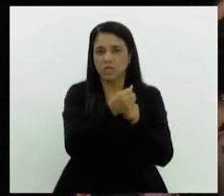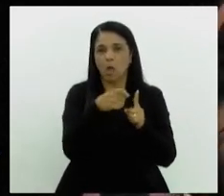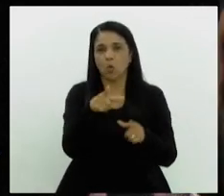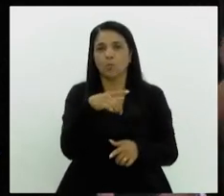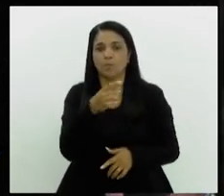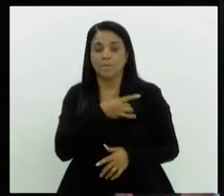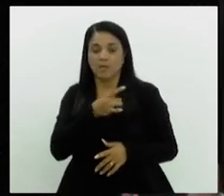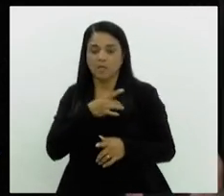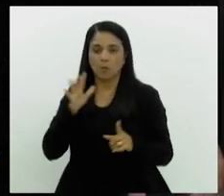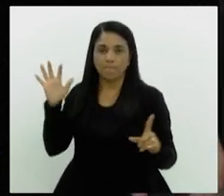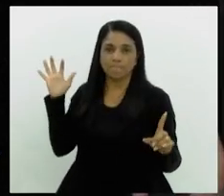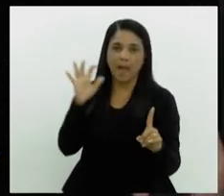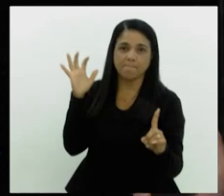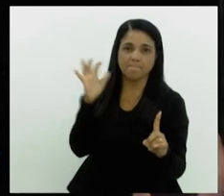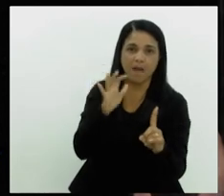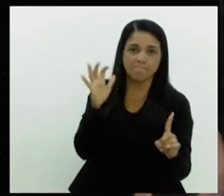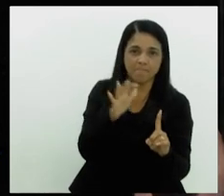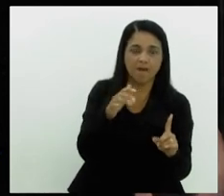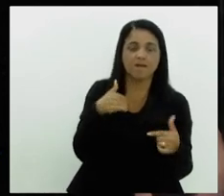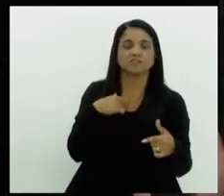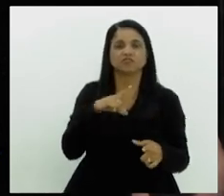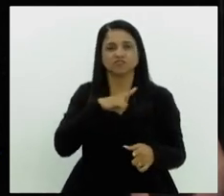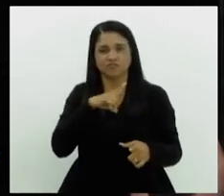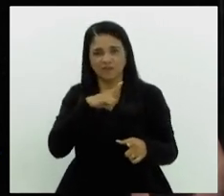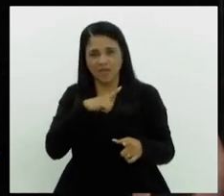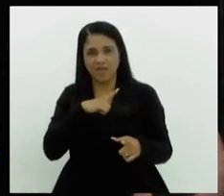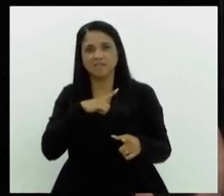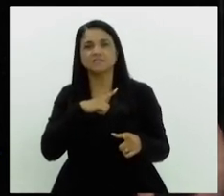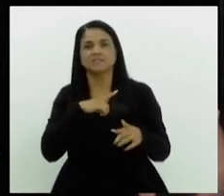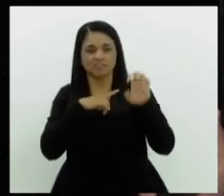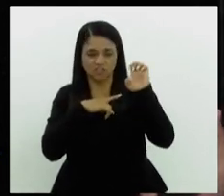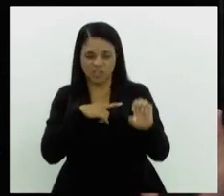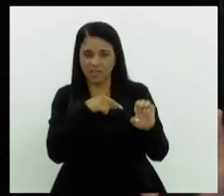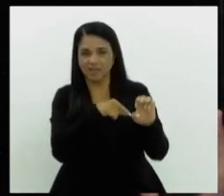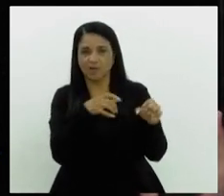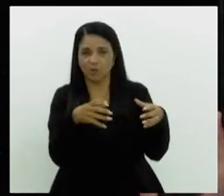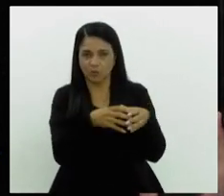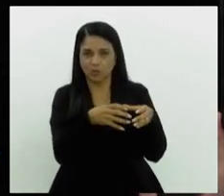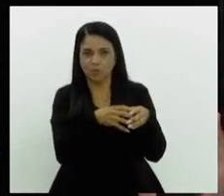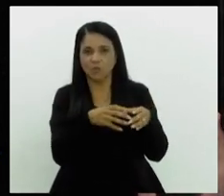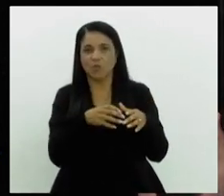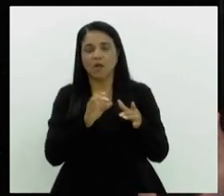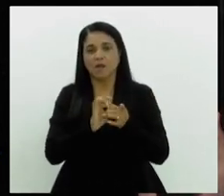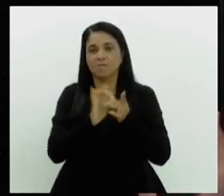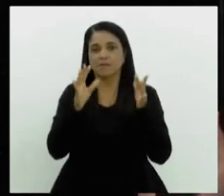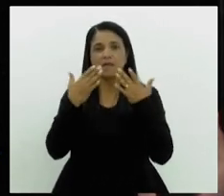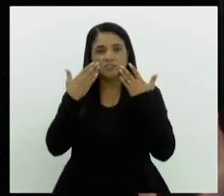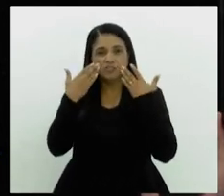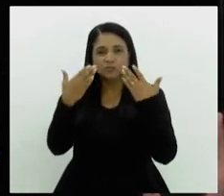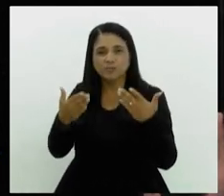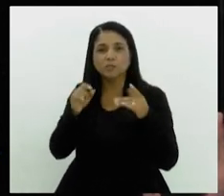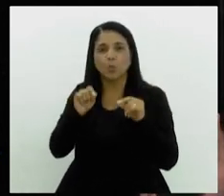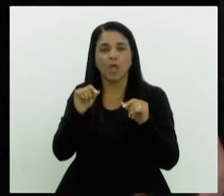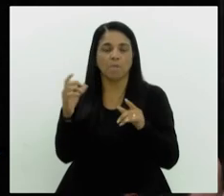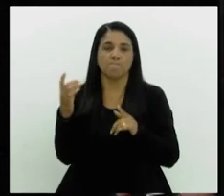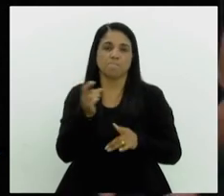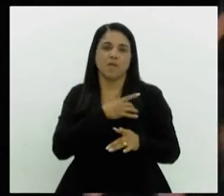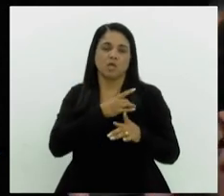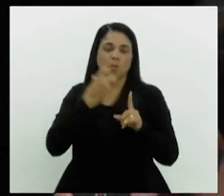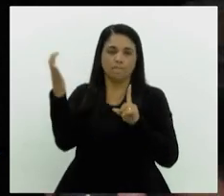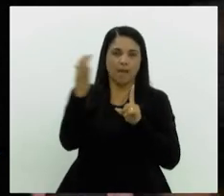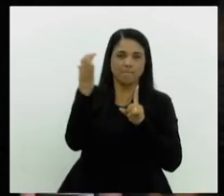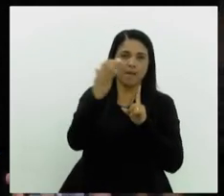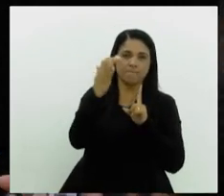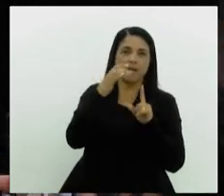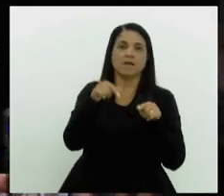medo. Era necessário que eles tivessem o maior controle sobre a liberdade de expressão por meio do medo. Era